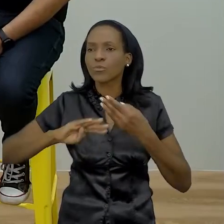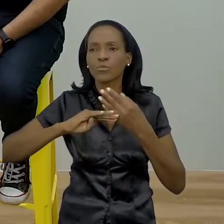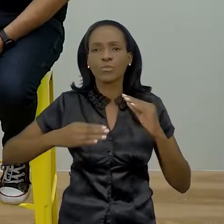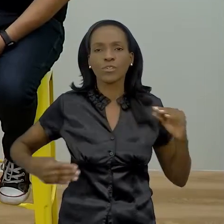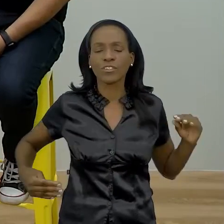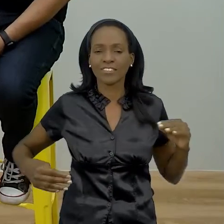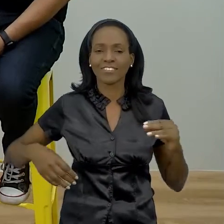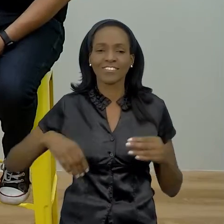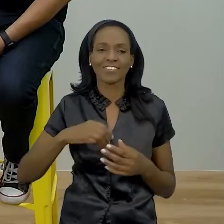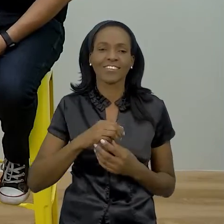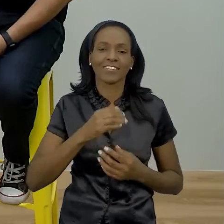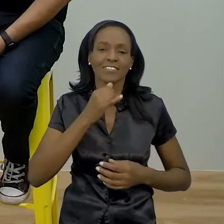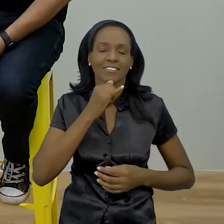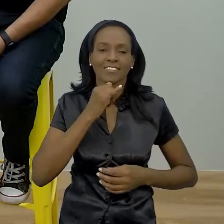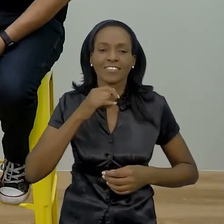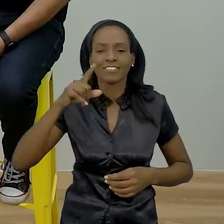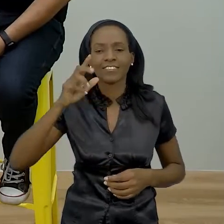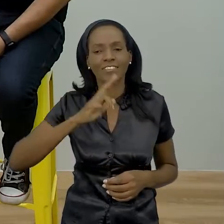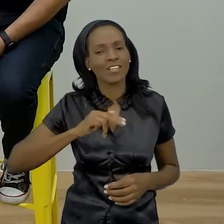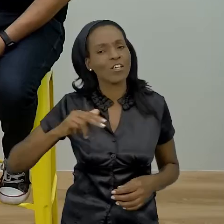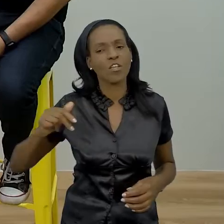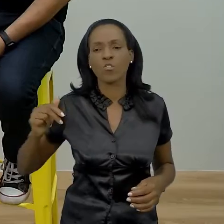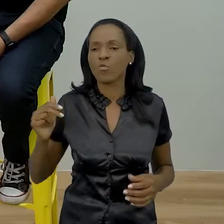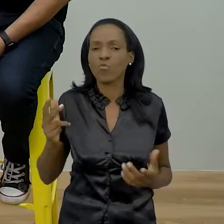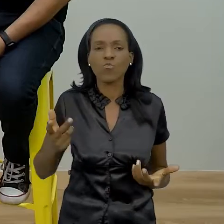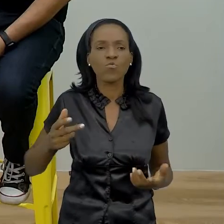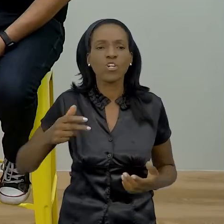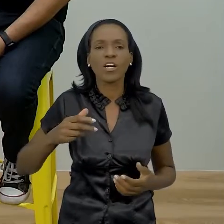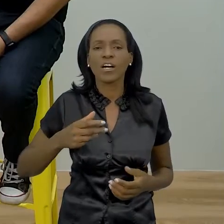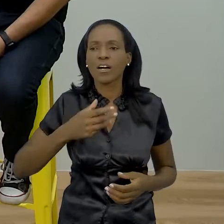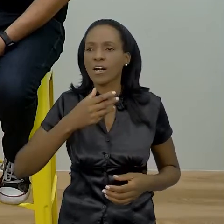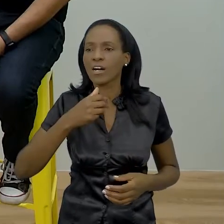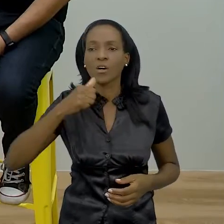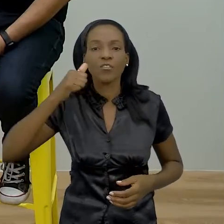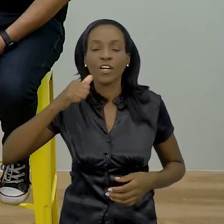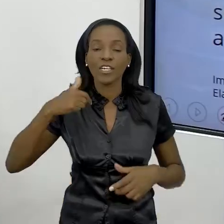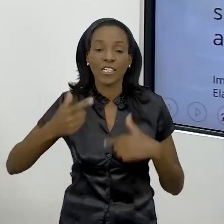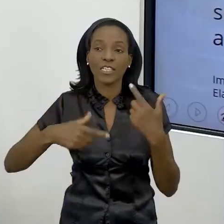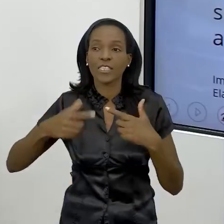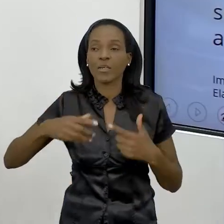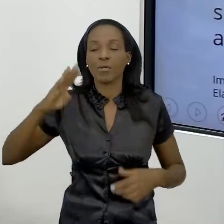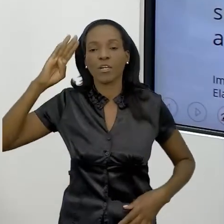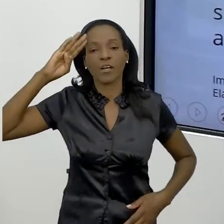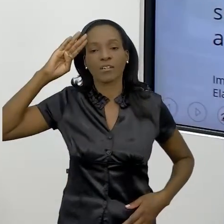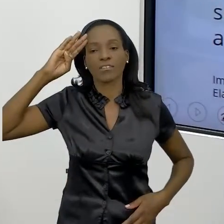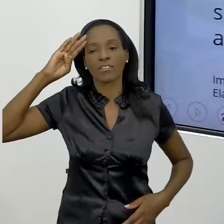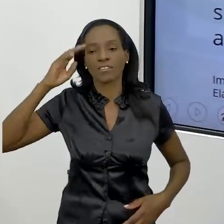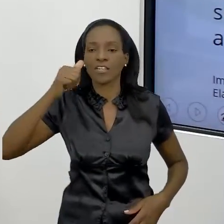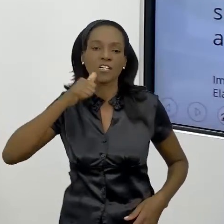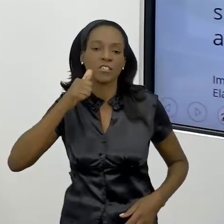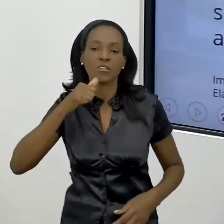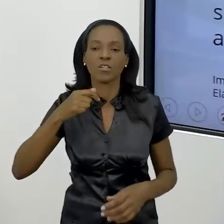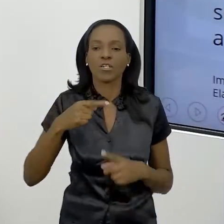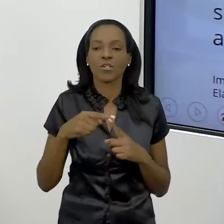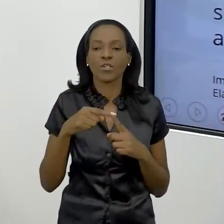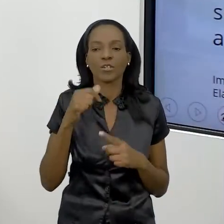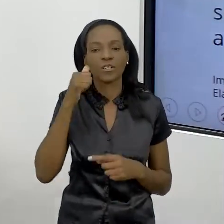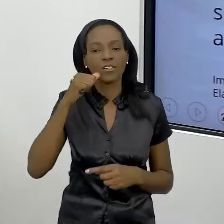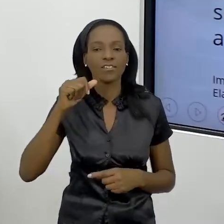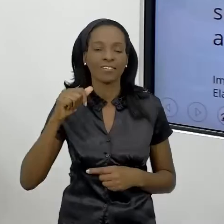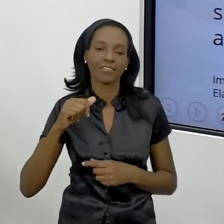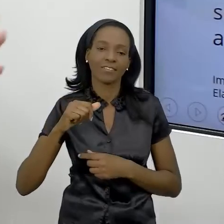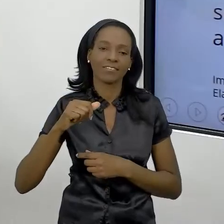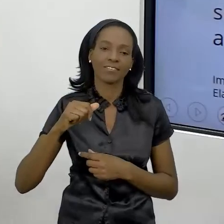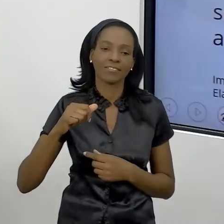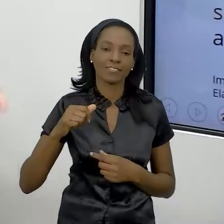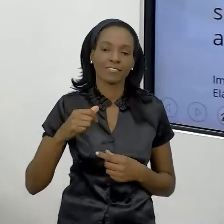é mulher, por exemplo, você nunca vai poder ser uma militar. A gente sabe que durante muito tempo mulheres não eram permitidas no exército. Certo. Né?